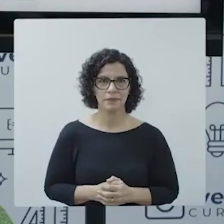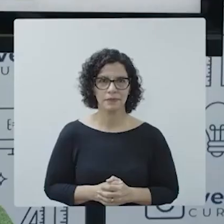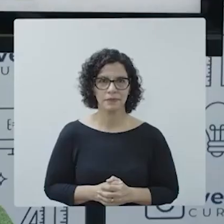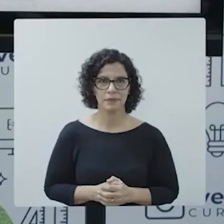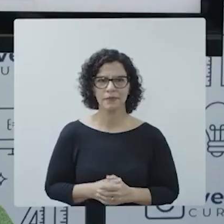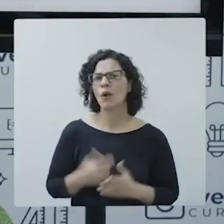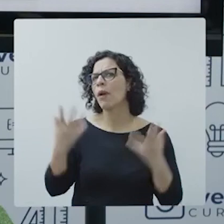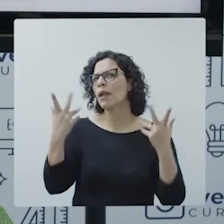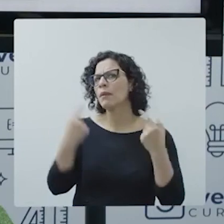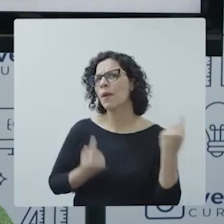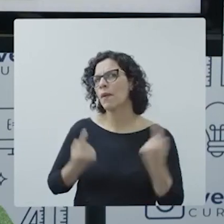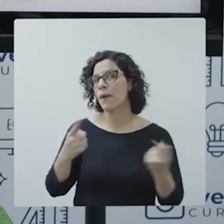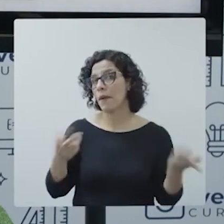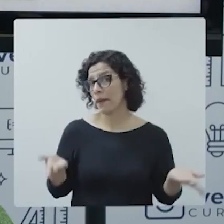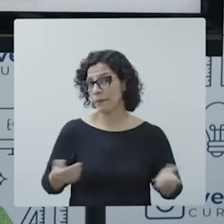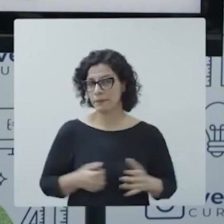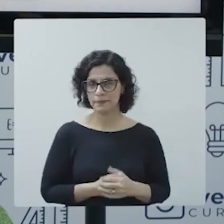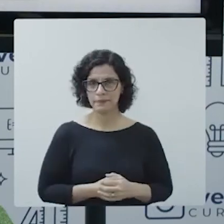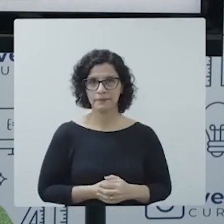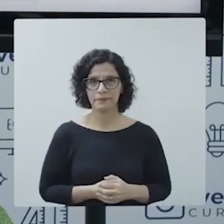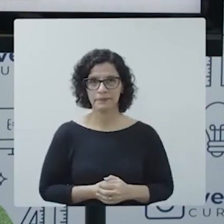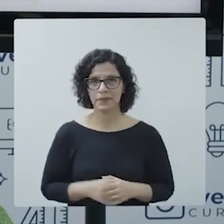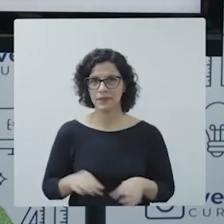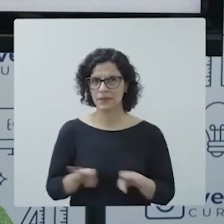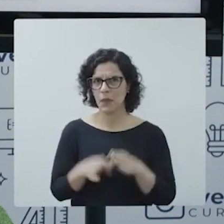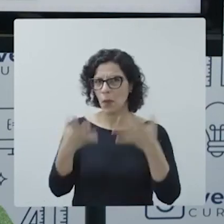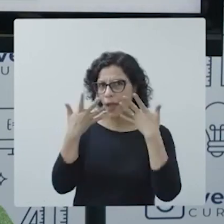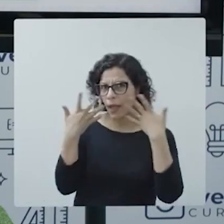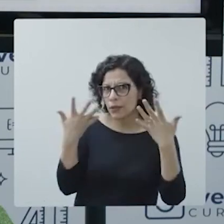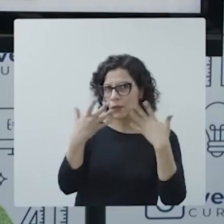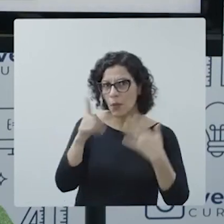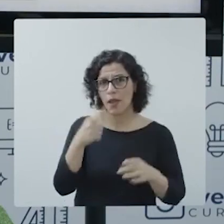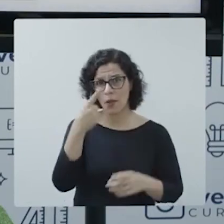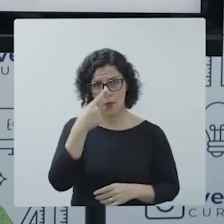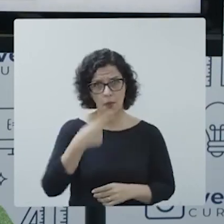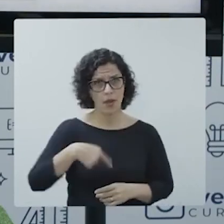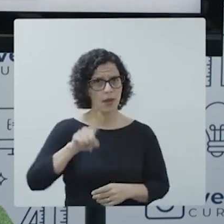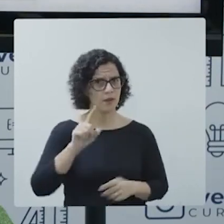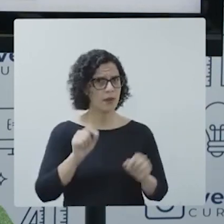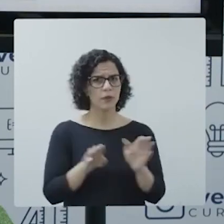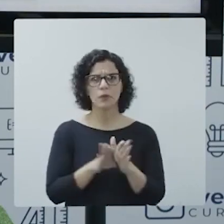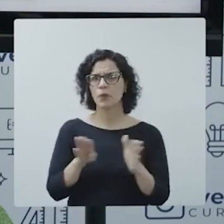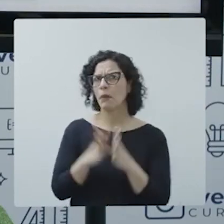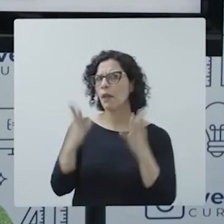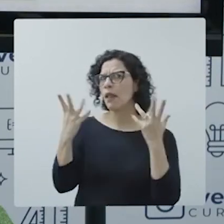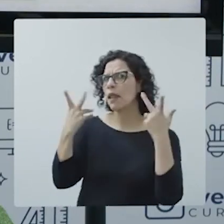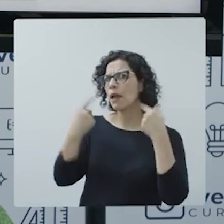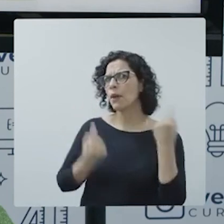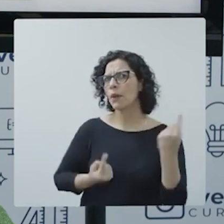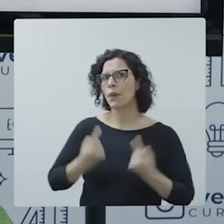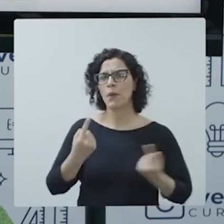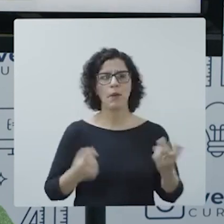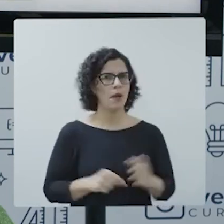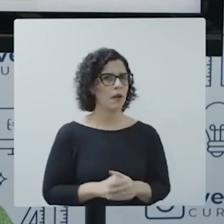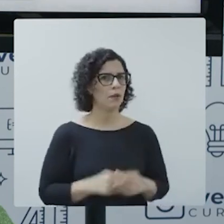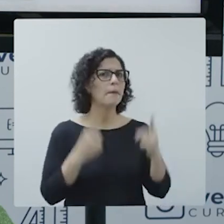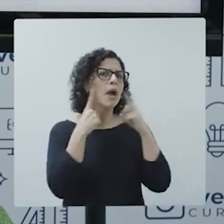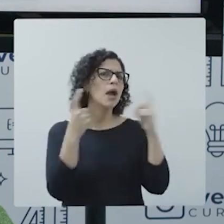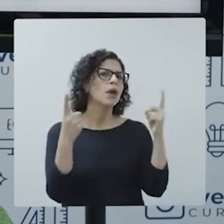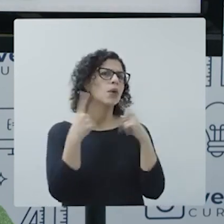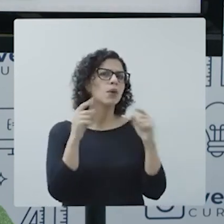Que animal é esse? Será que é o gato, o elefante, o leão? Quem